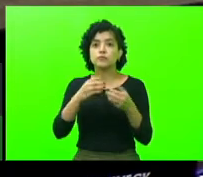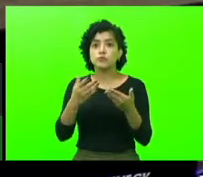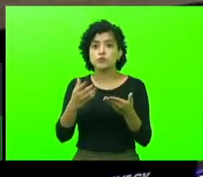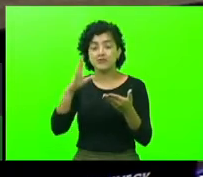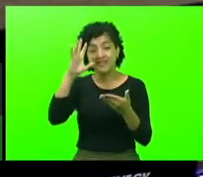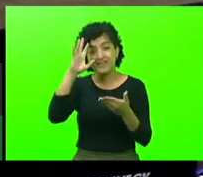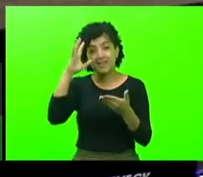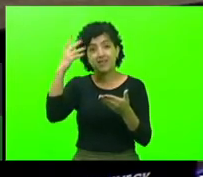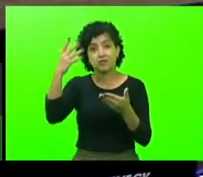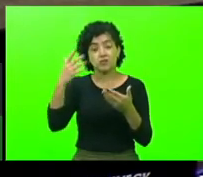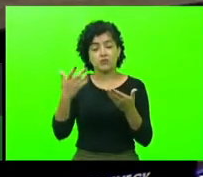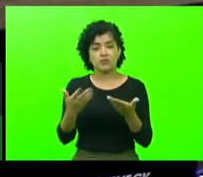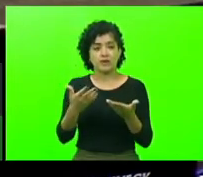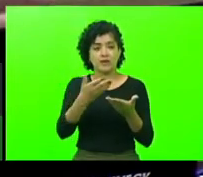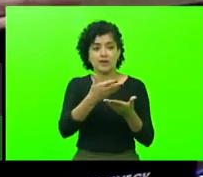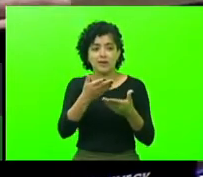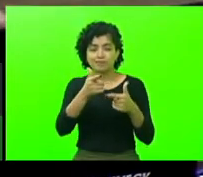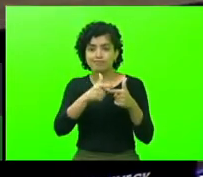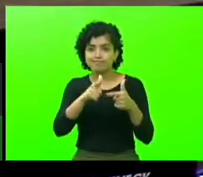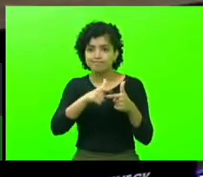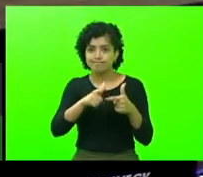resolver o problema